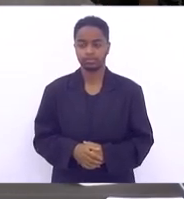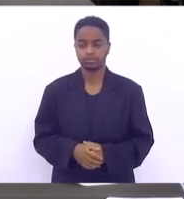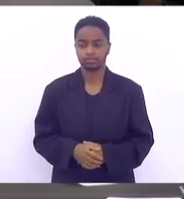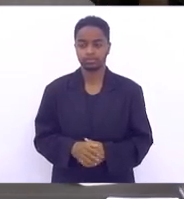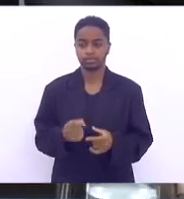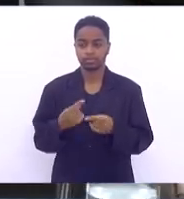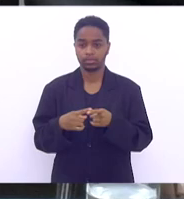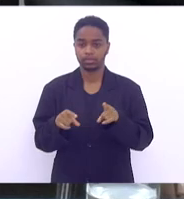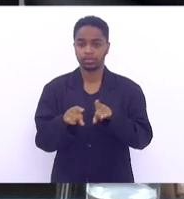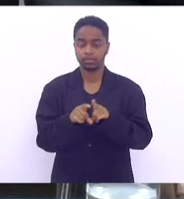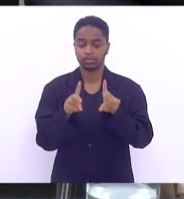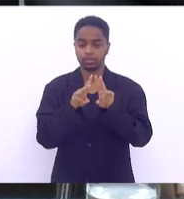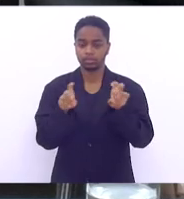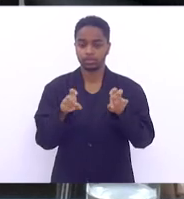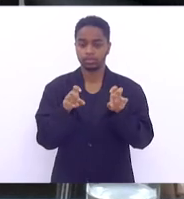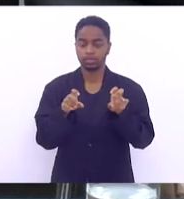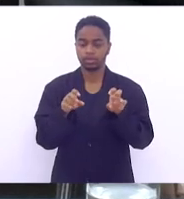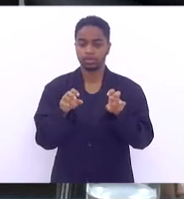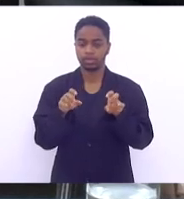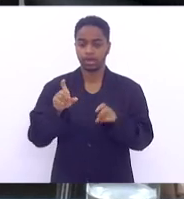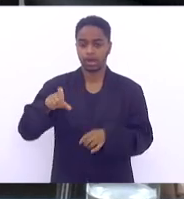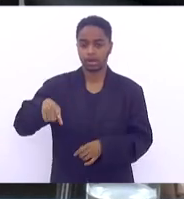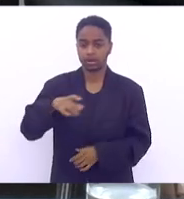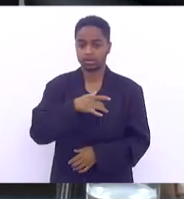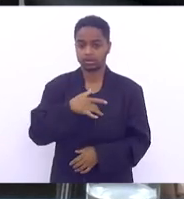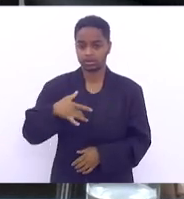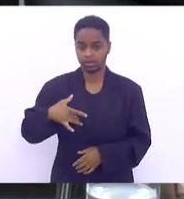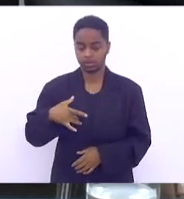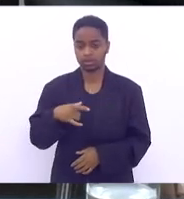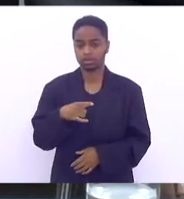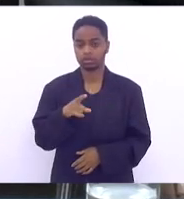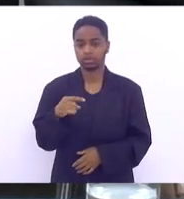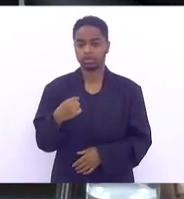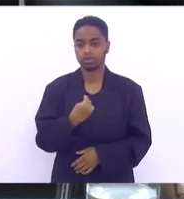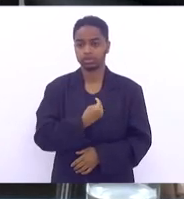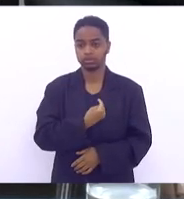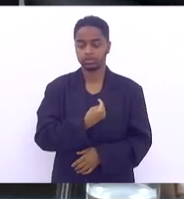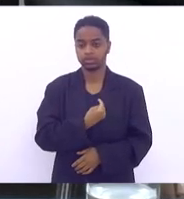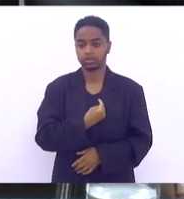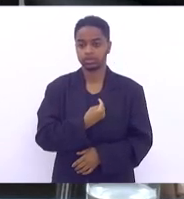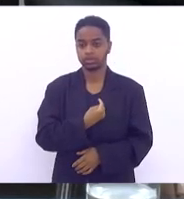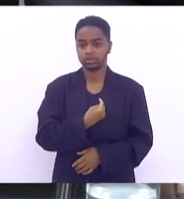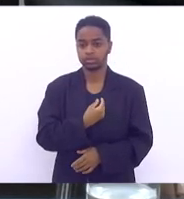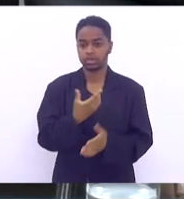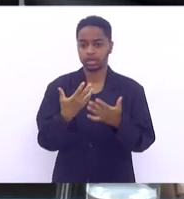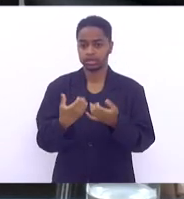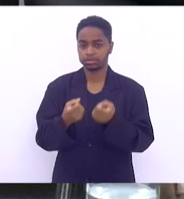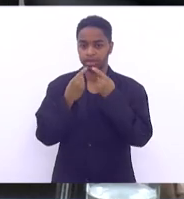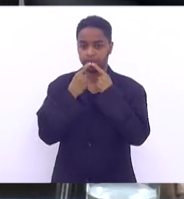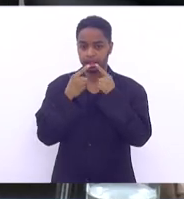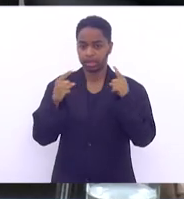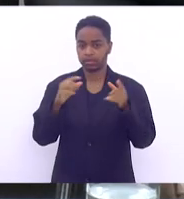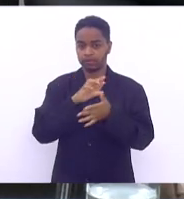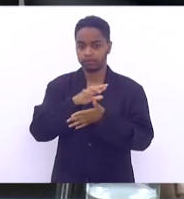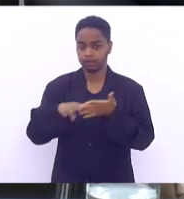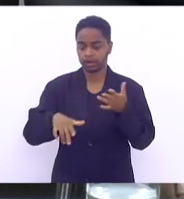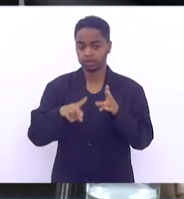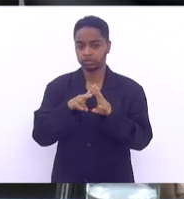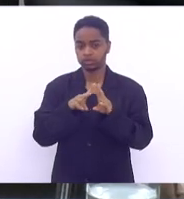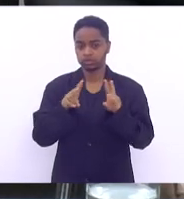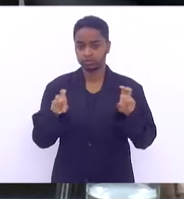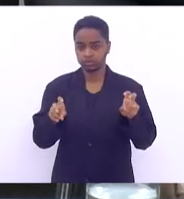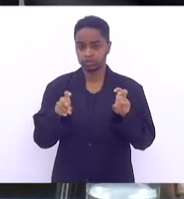em relação aos planos de saúde, o que a gente tem recebido de reclamações da